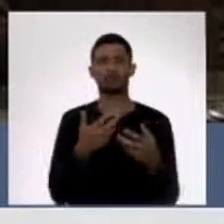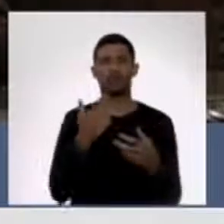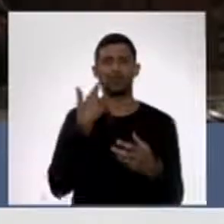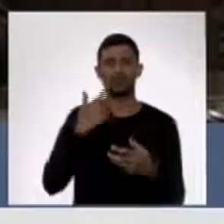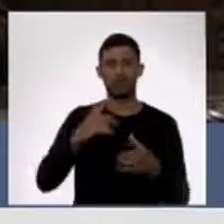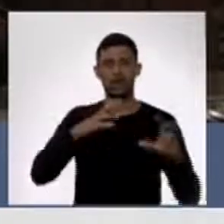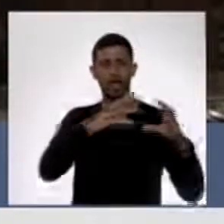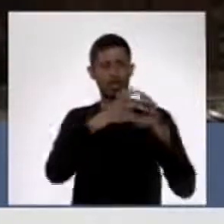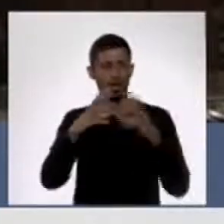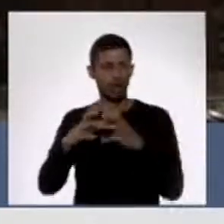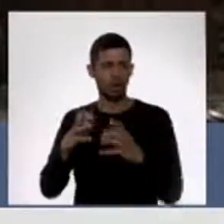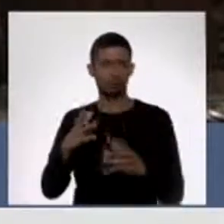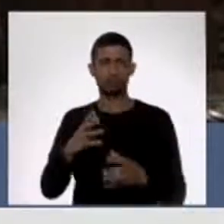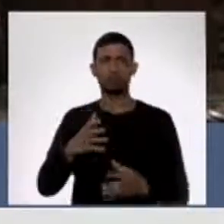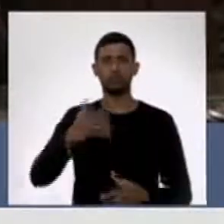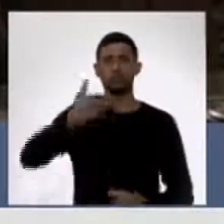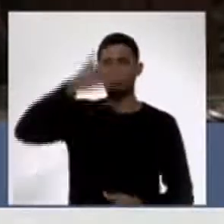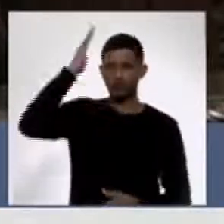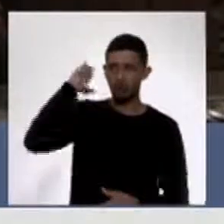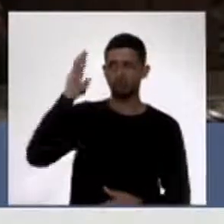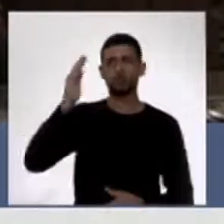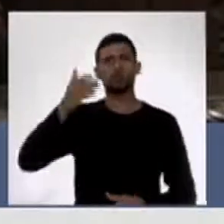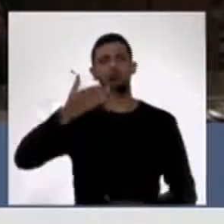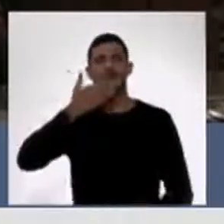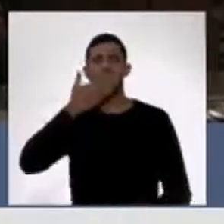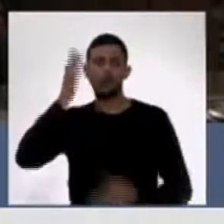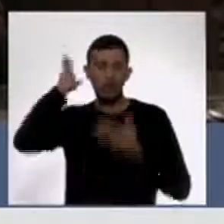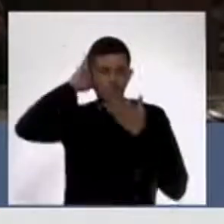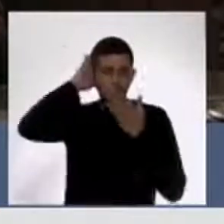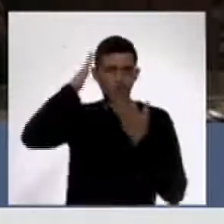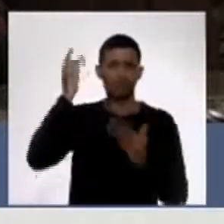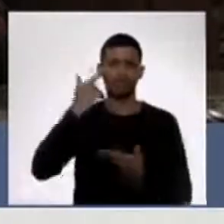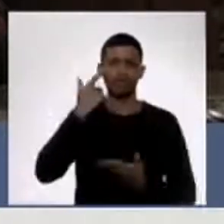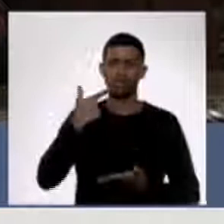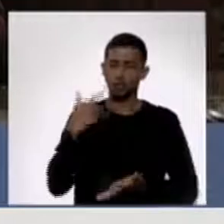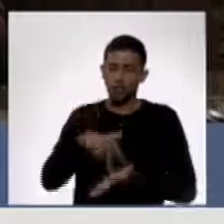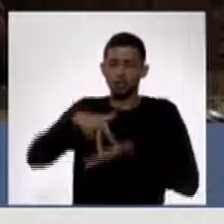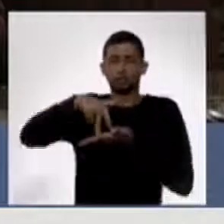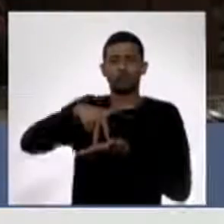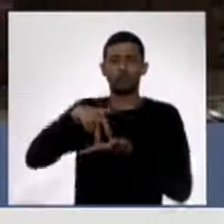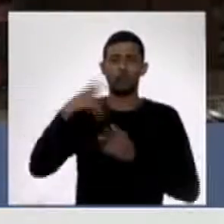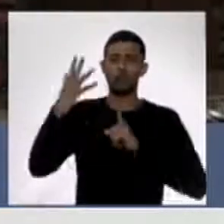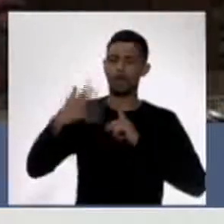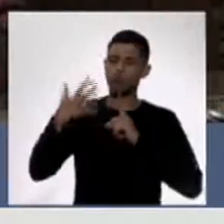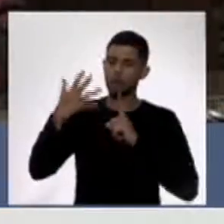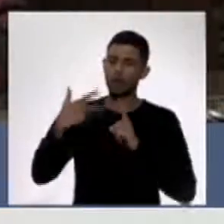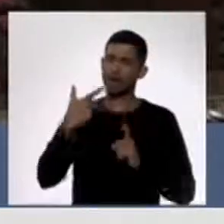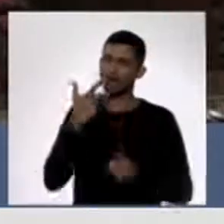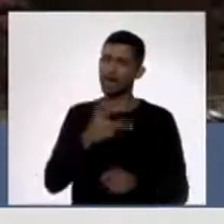originários, quilombolas, indígenas. Então, faço uso dessa tribuna para reiterar